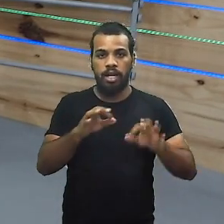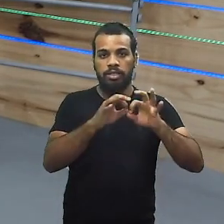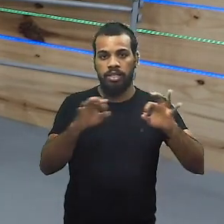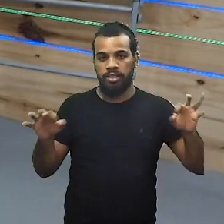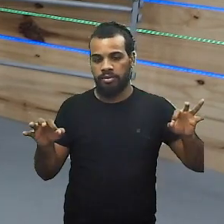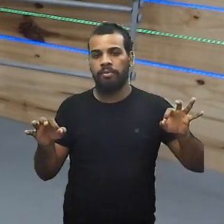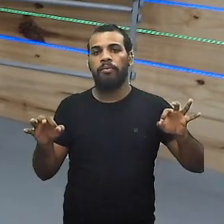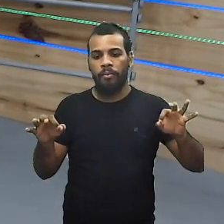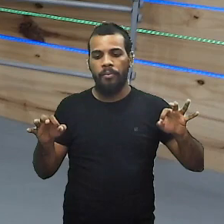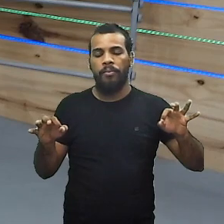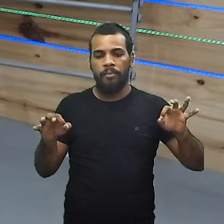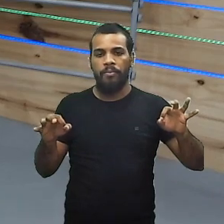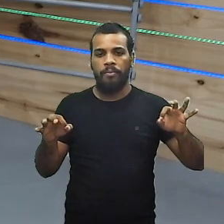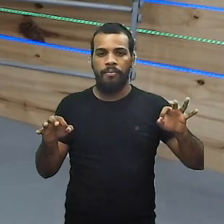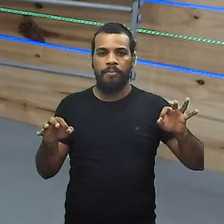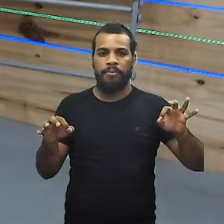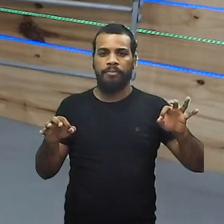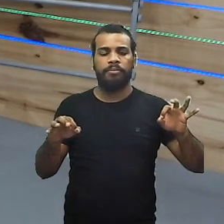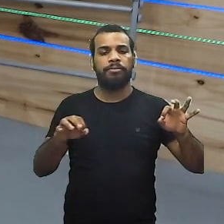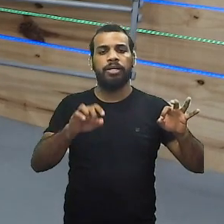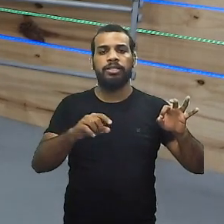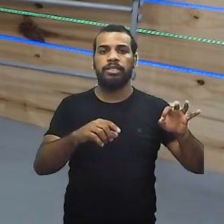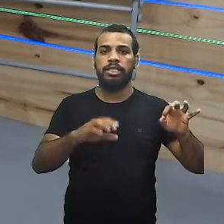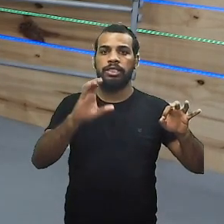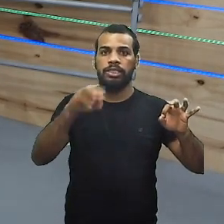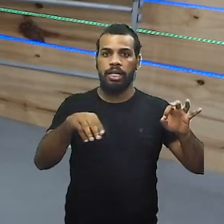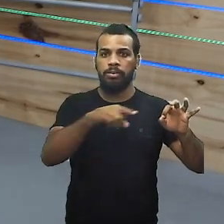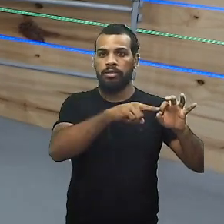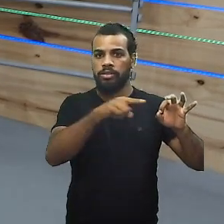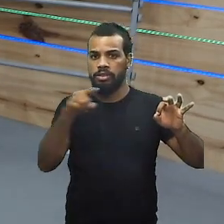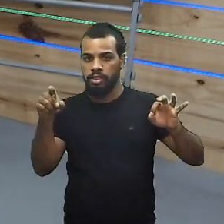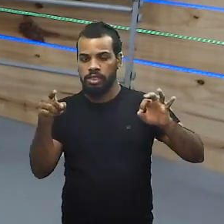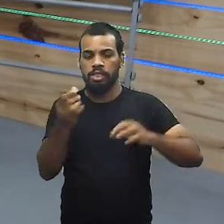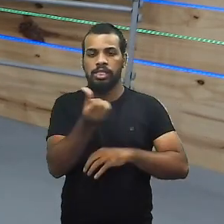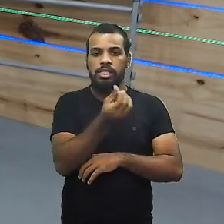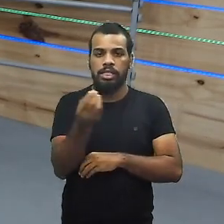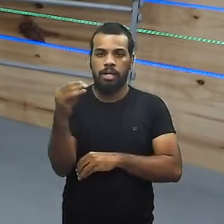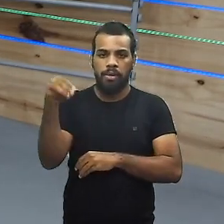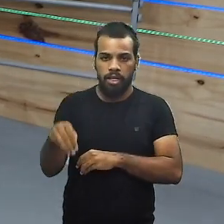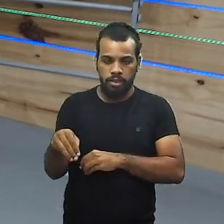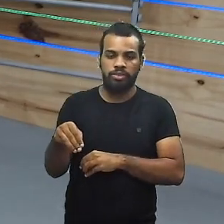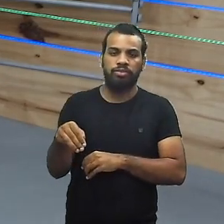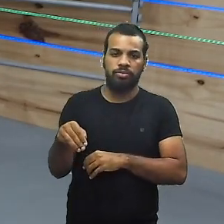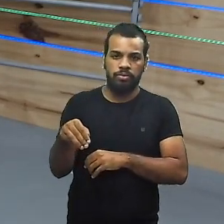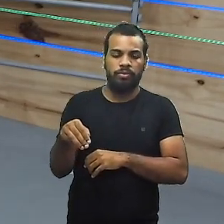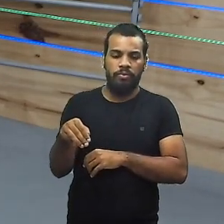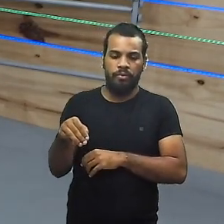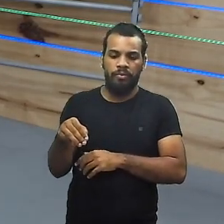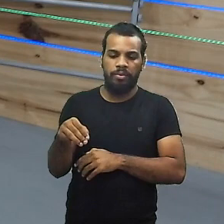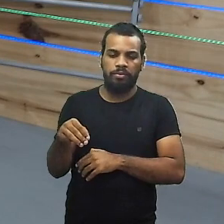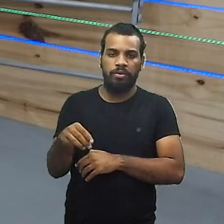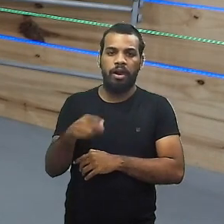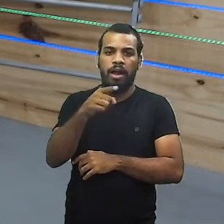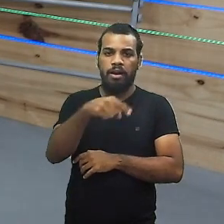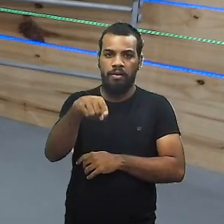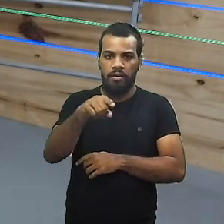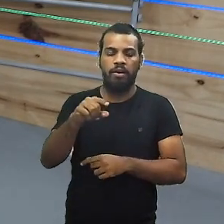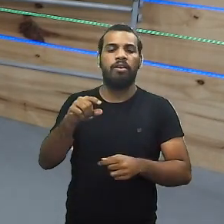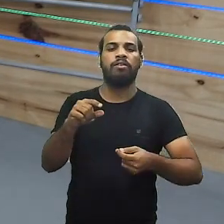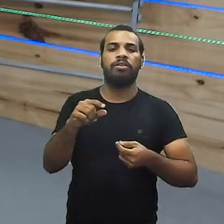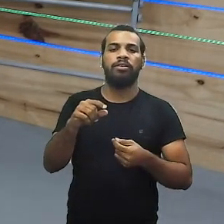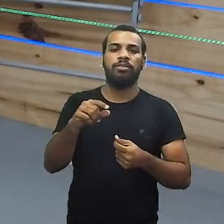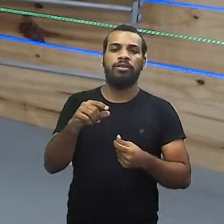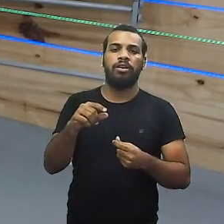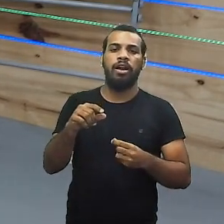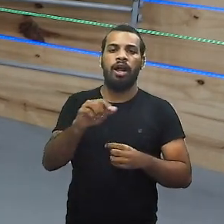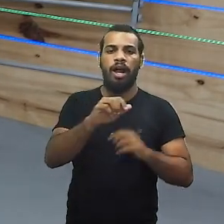cartesiano. Só que cada centímetro equivale a 600 metros lá no terreno real. E aí você faz a distância entre os pontos